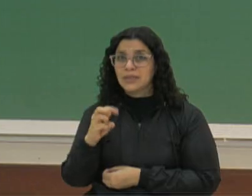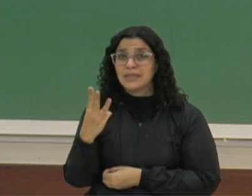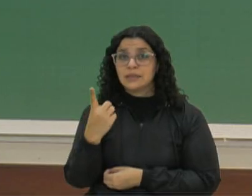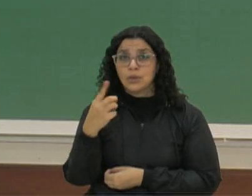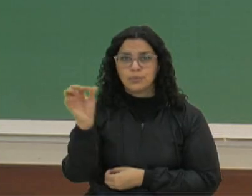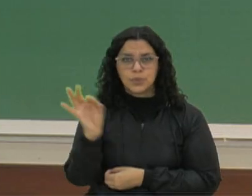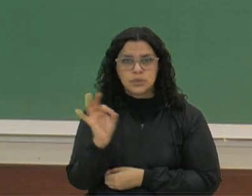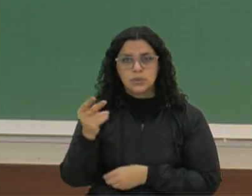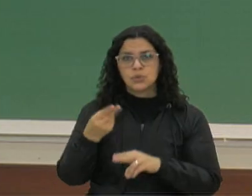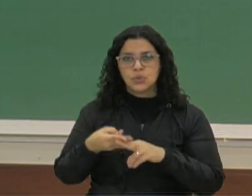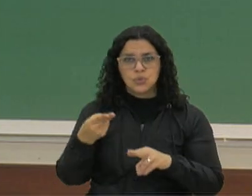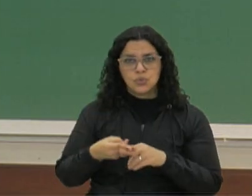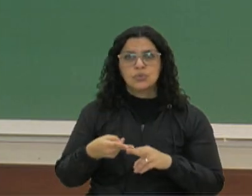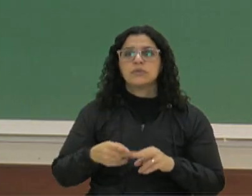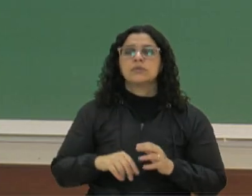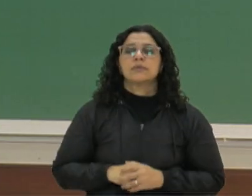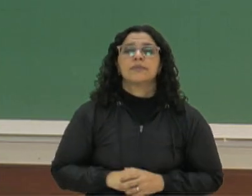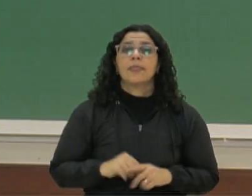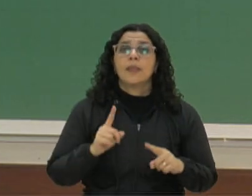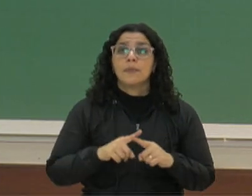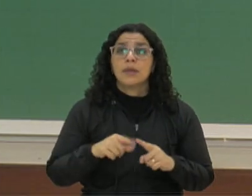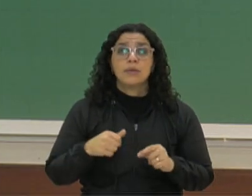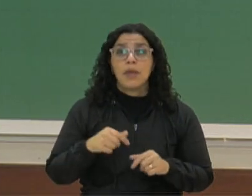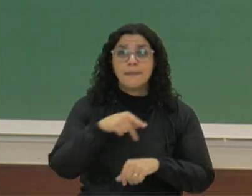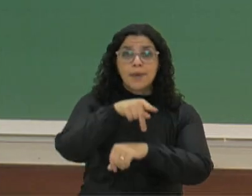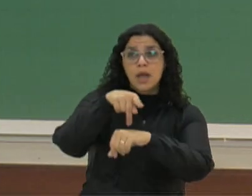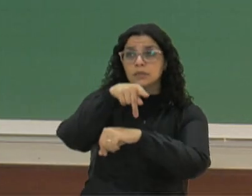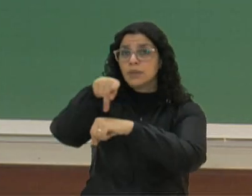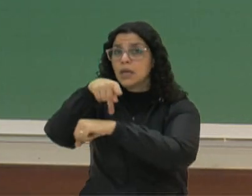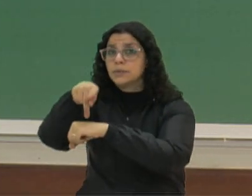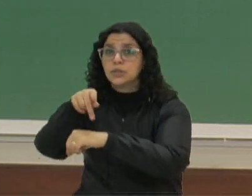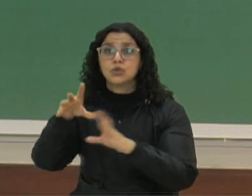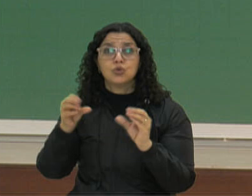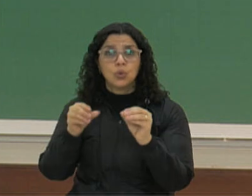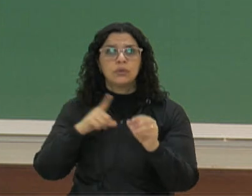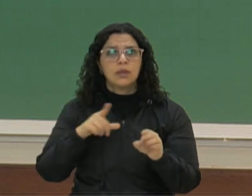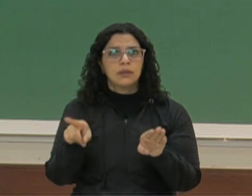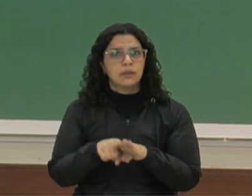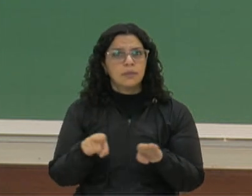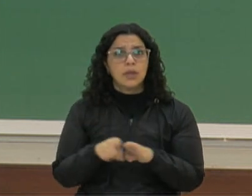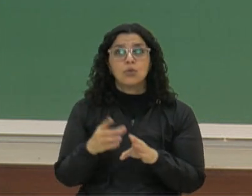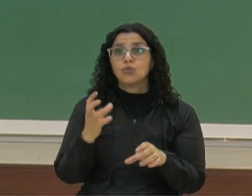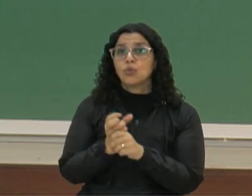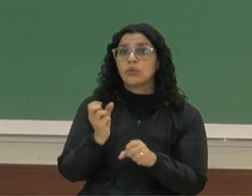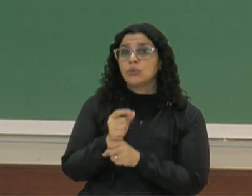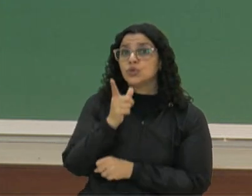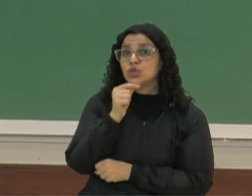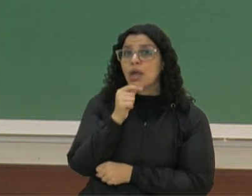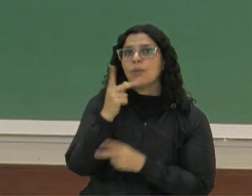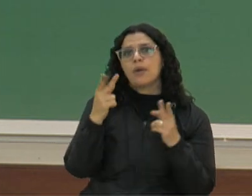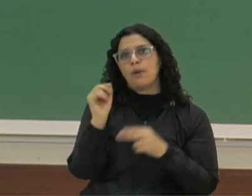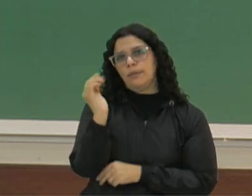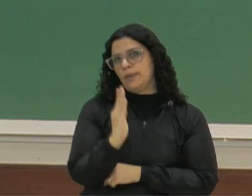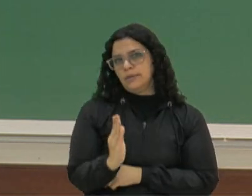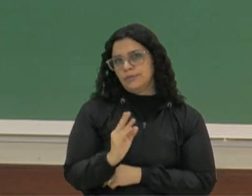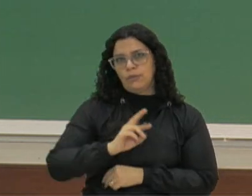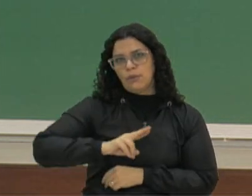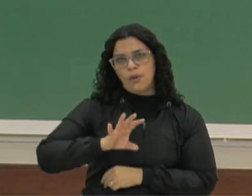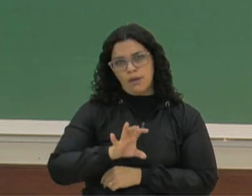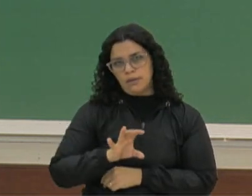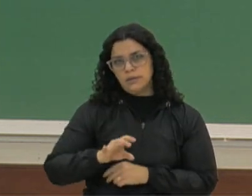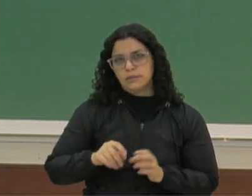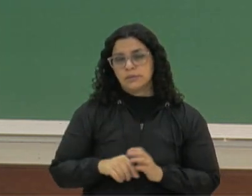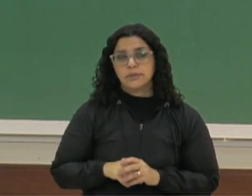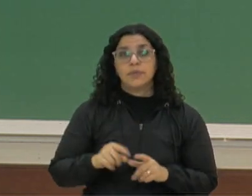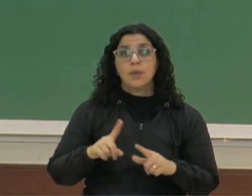de utilização no mundo inteiro, porque não são todos os países, repito, que têm a quantidade de rios que nós temos aqui, né? Para a